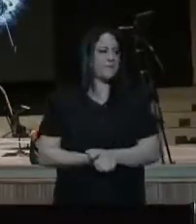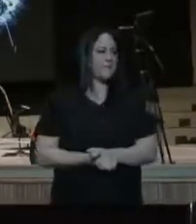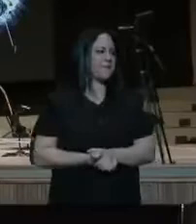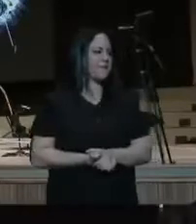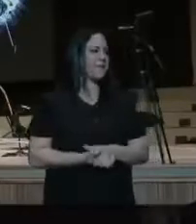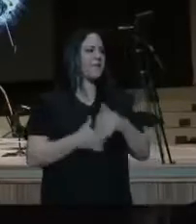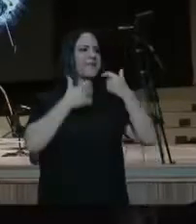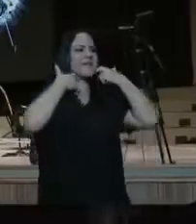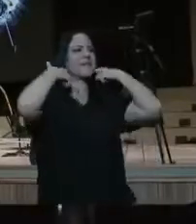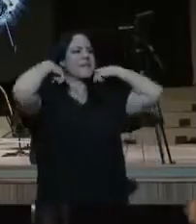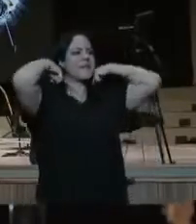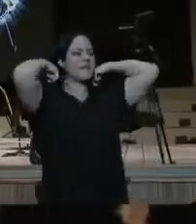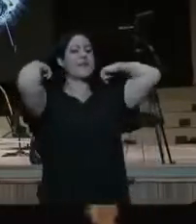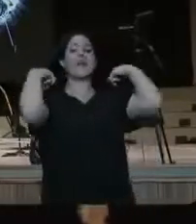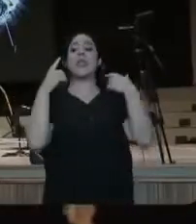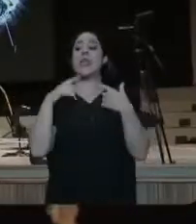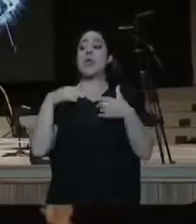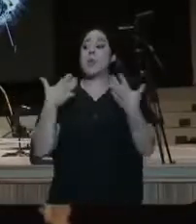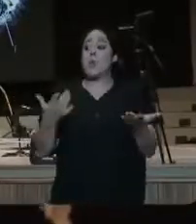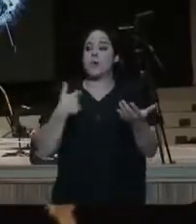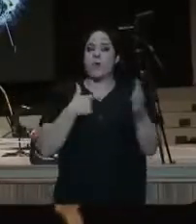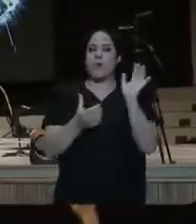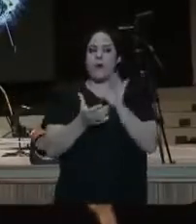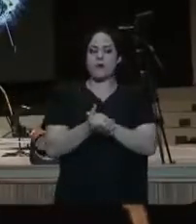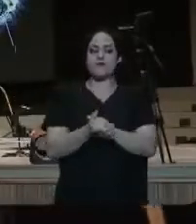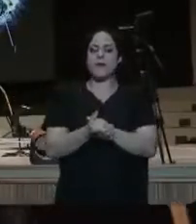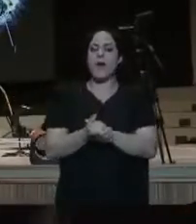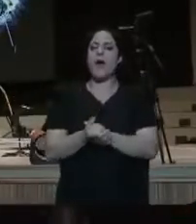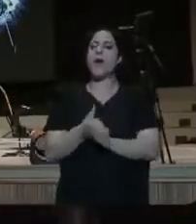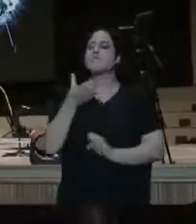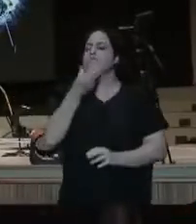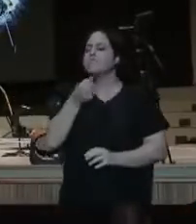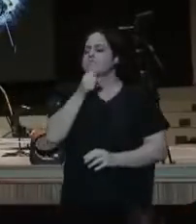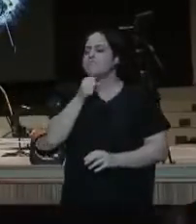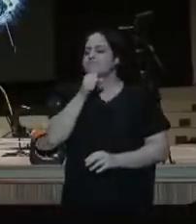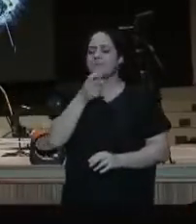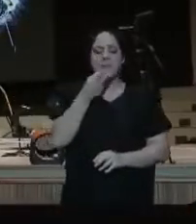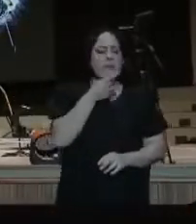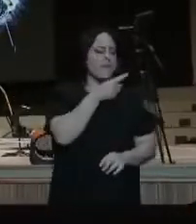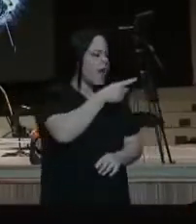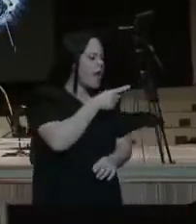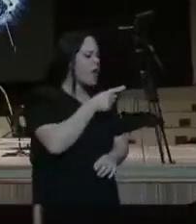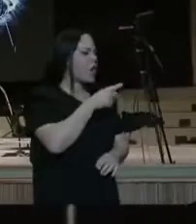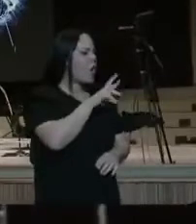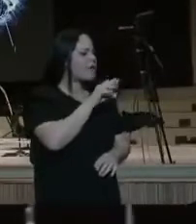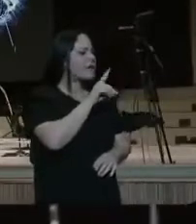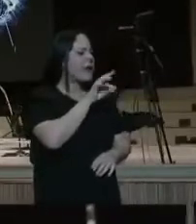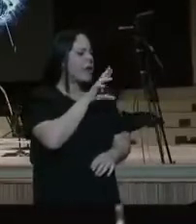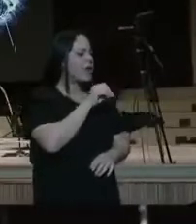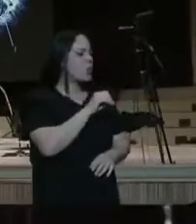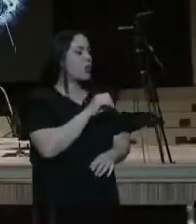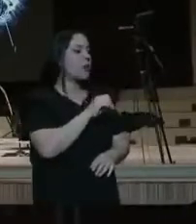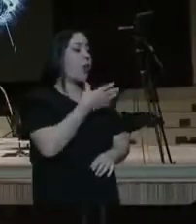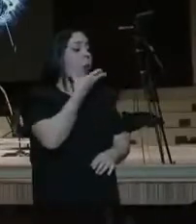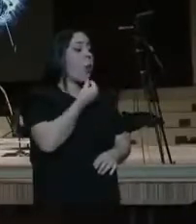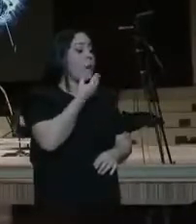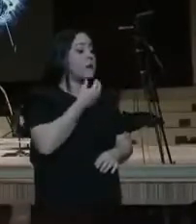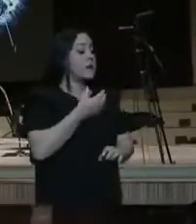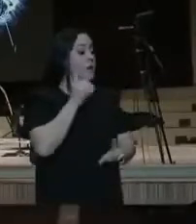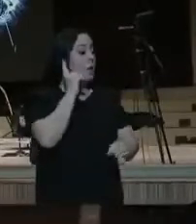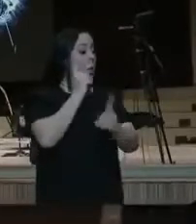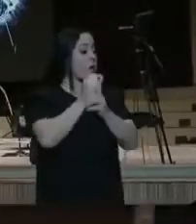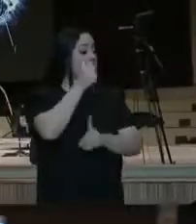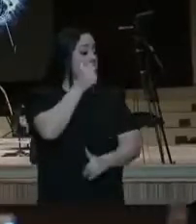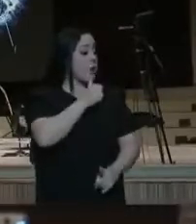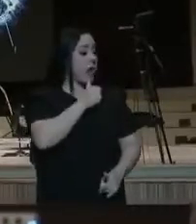e quando eu fui casar ele me dizia já rodrigo o homem que encontra a mulher tem a